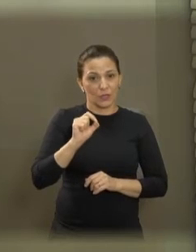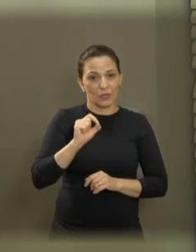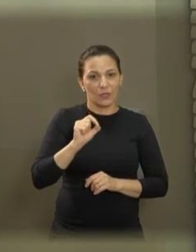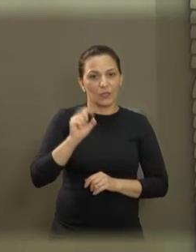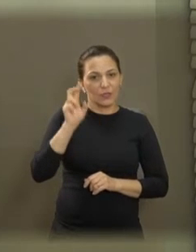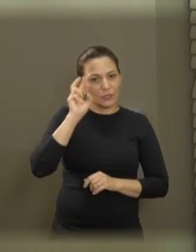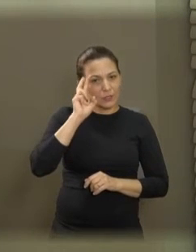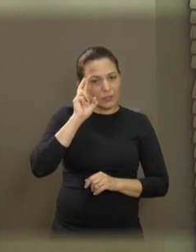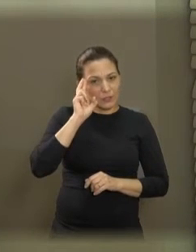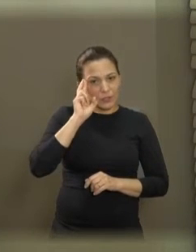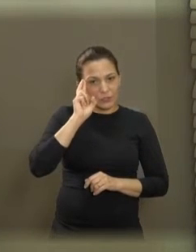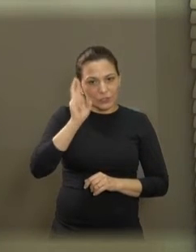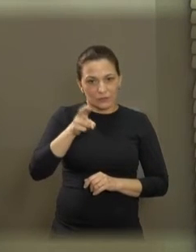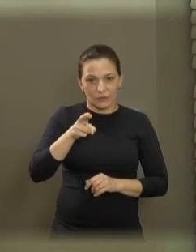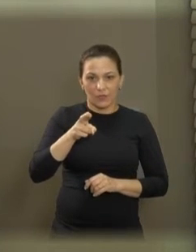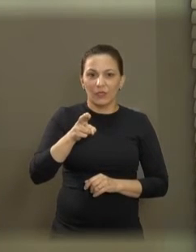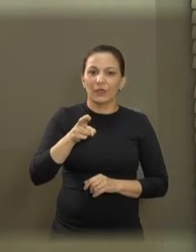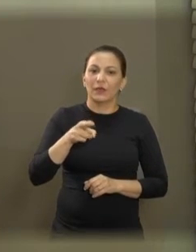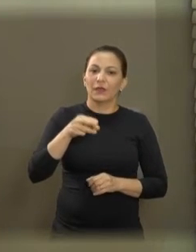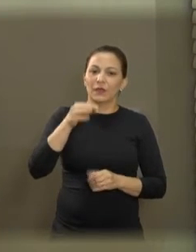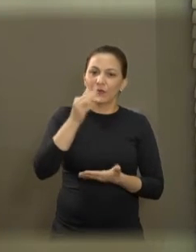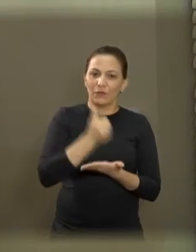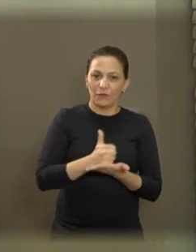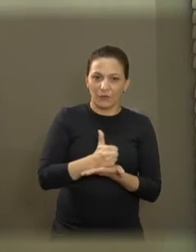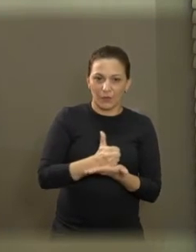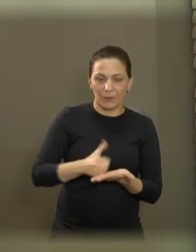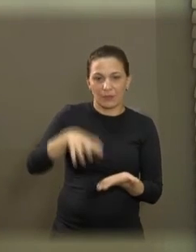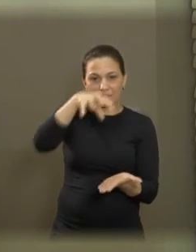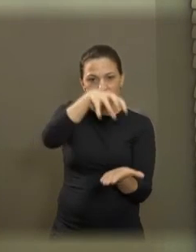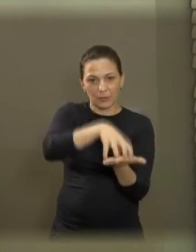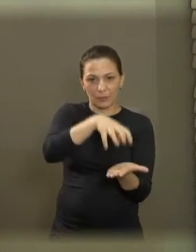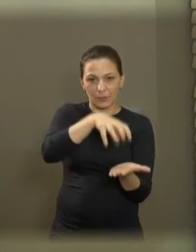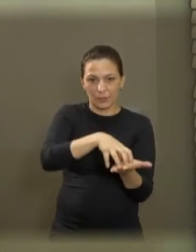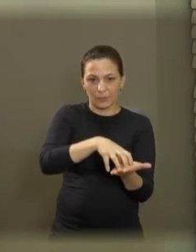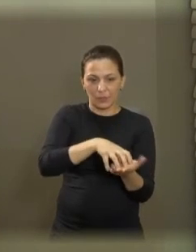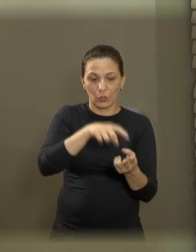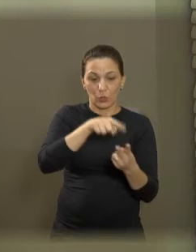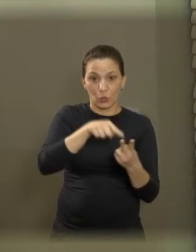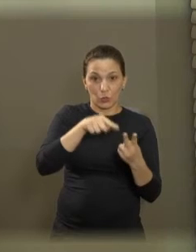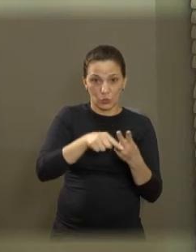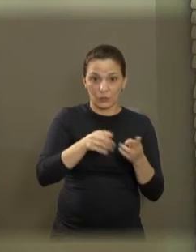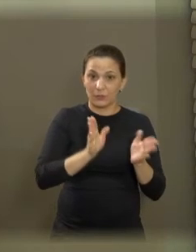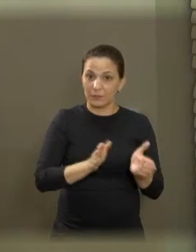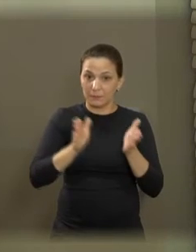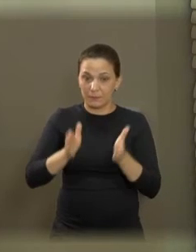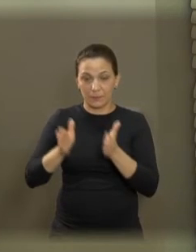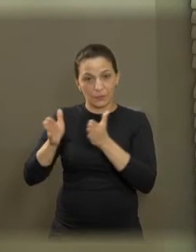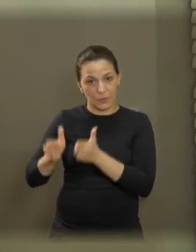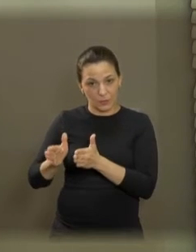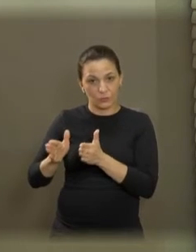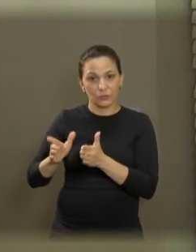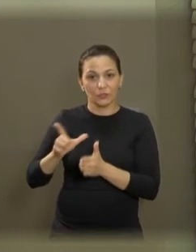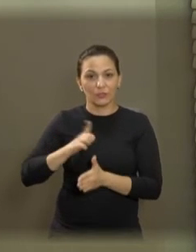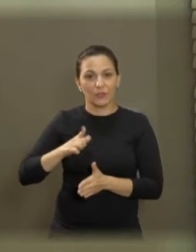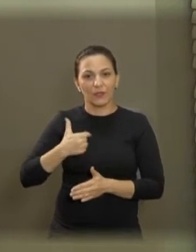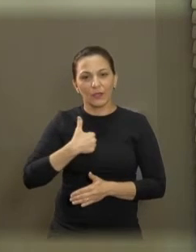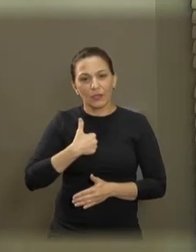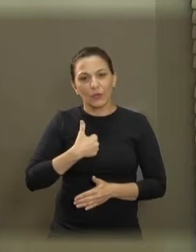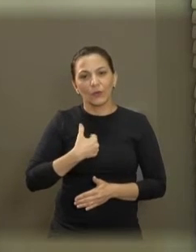Fármacos e Medicamentos, que ele conduziu, né, por 2 mandatos, e eu